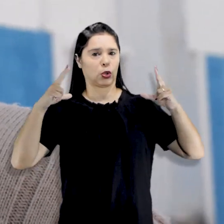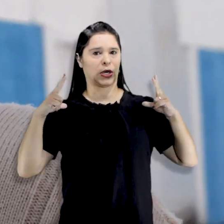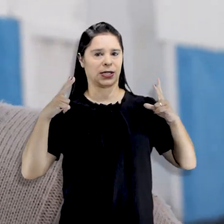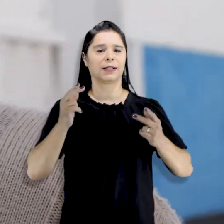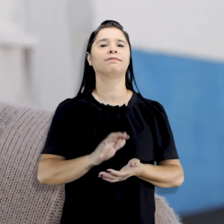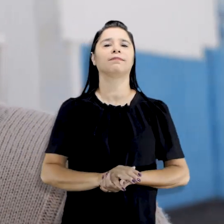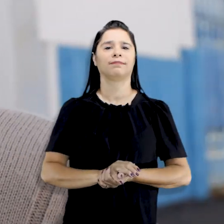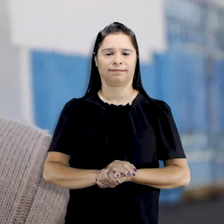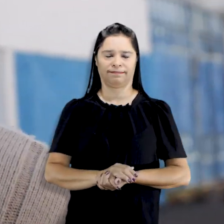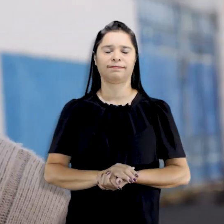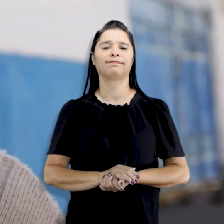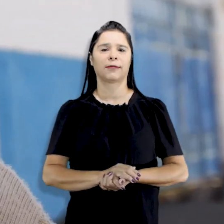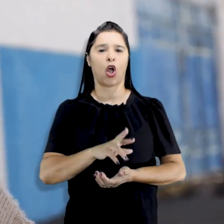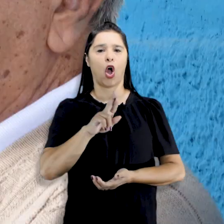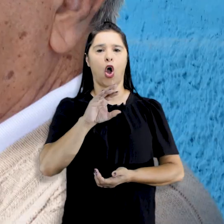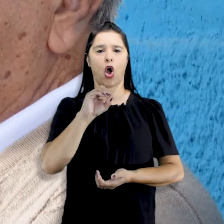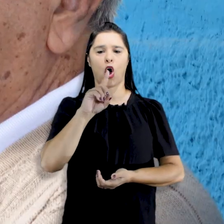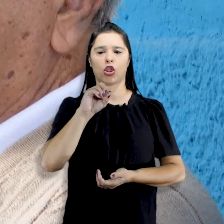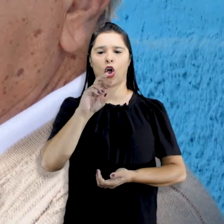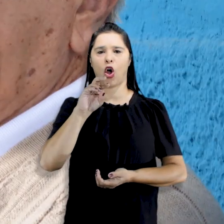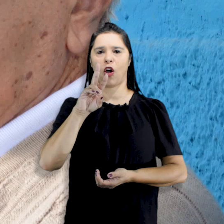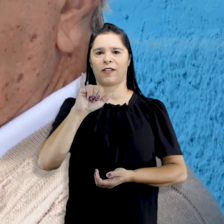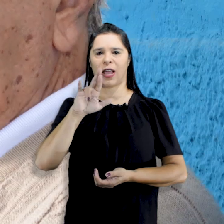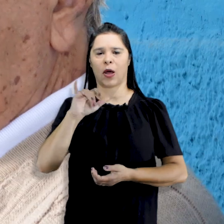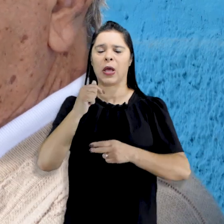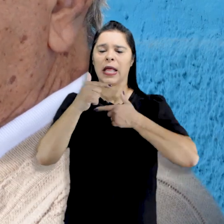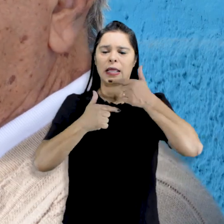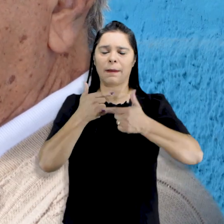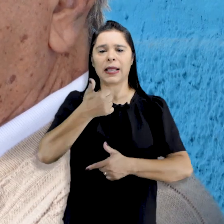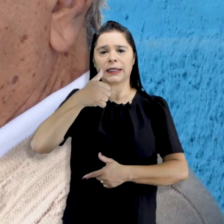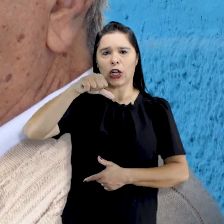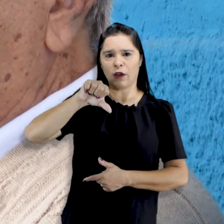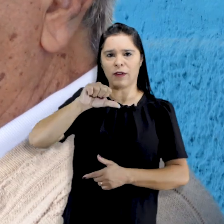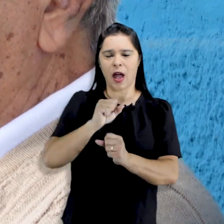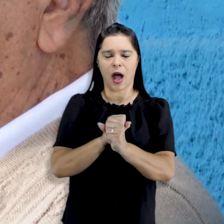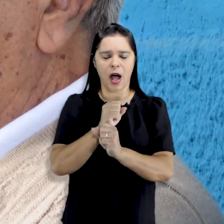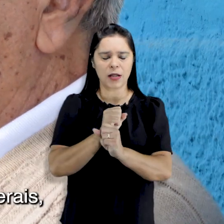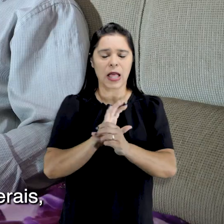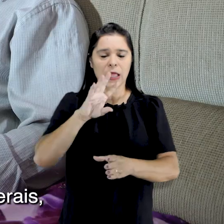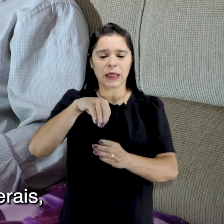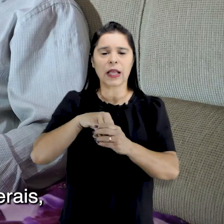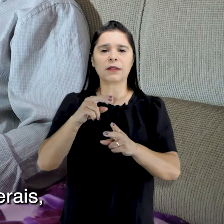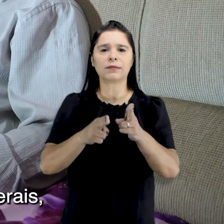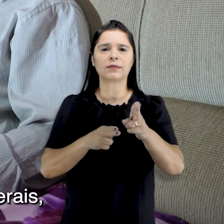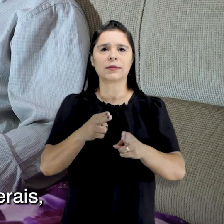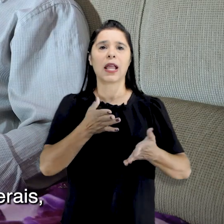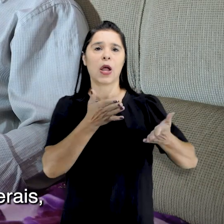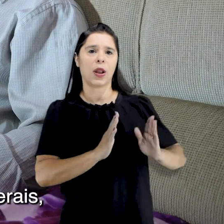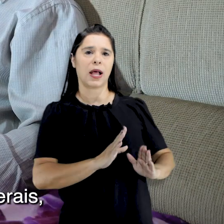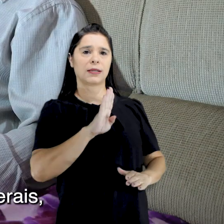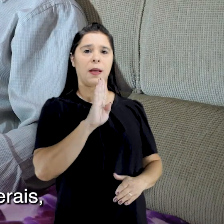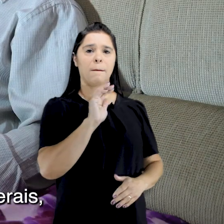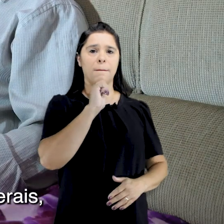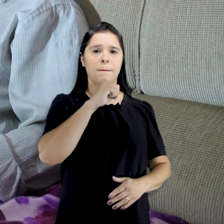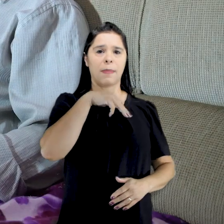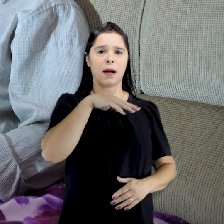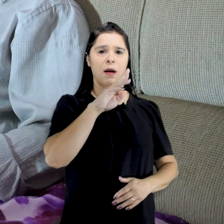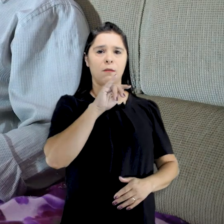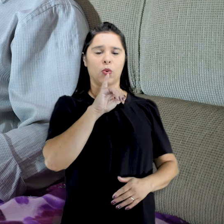rodoviário. Trabalhei durante 19 anos na ferrovia. Eu nasci em Bambuí, Minas